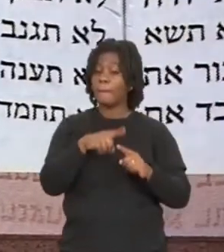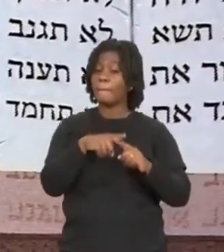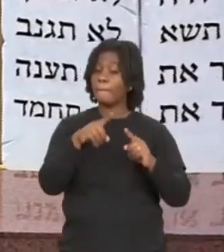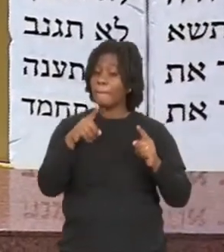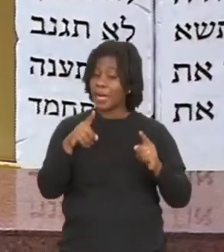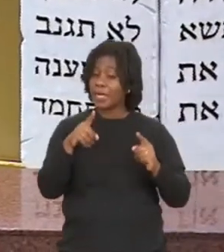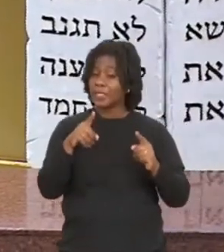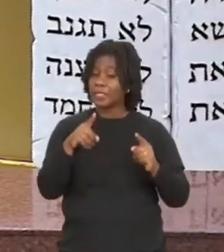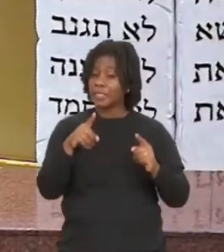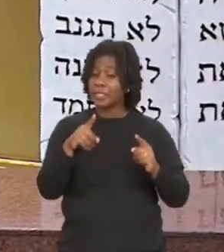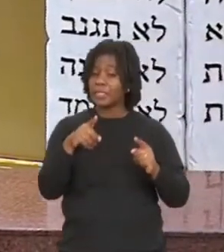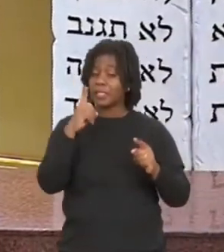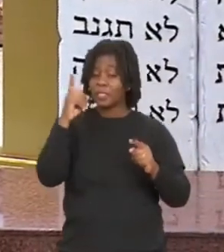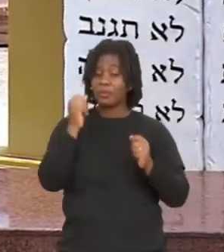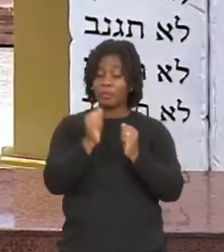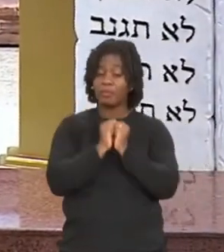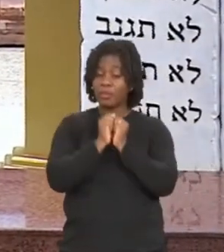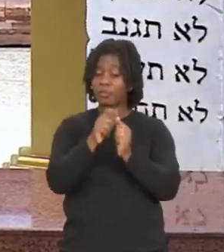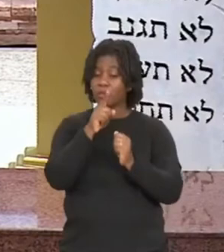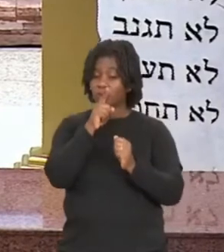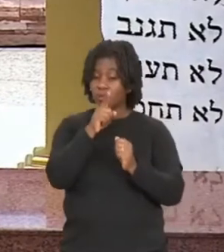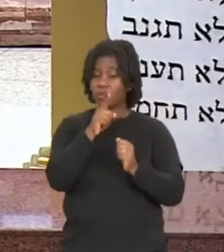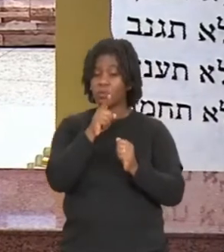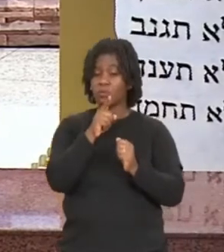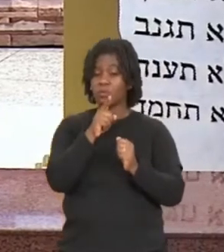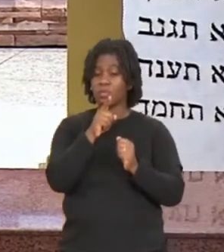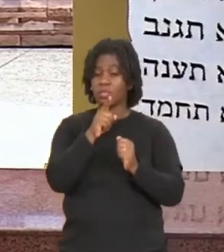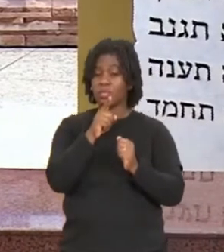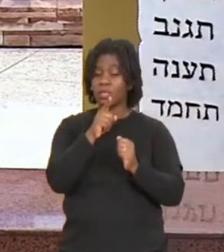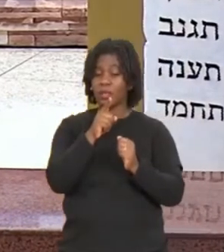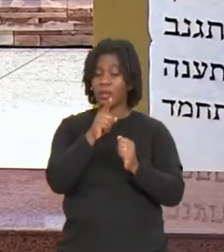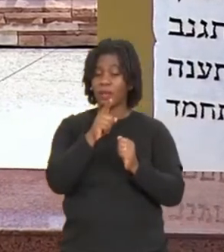trigo morrer, ele dá muitos frutos.